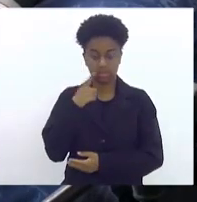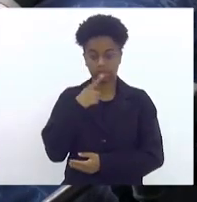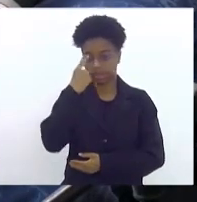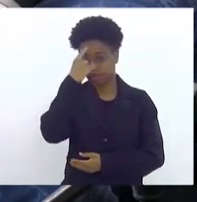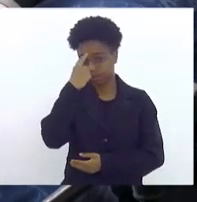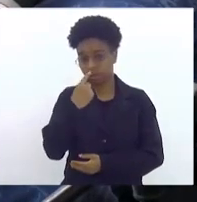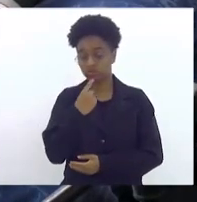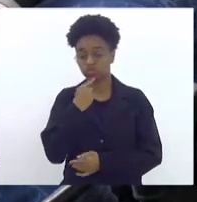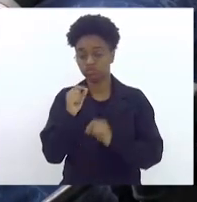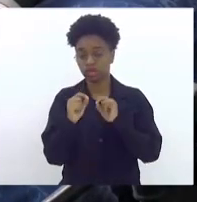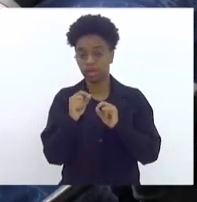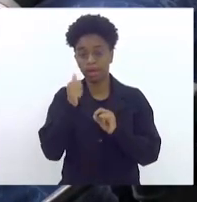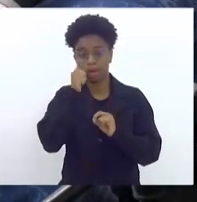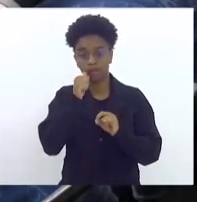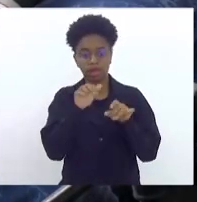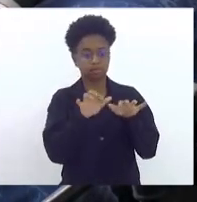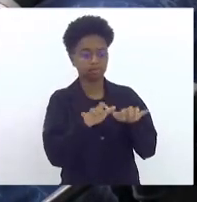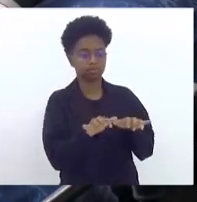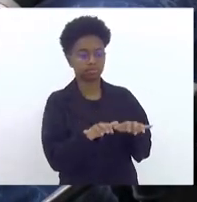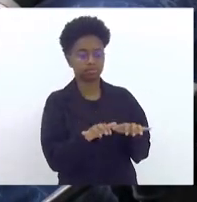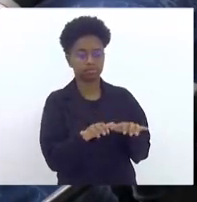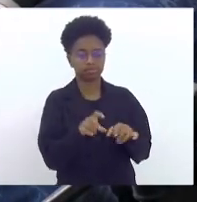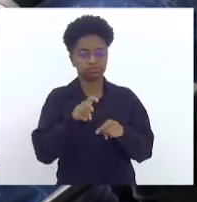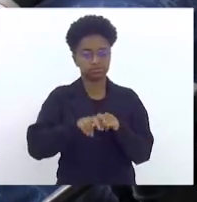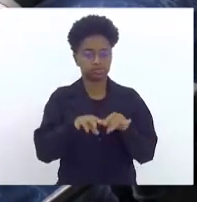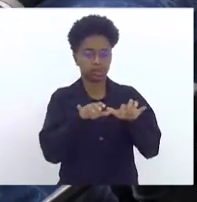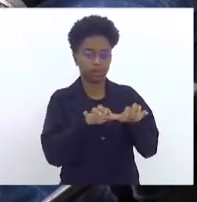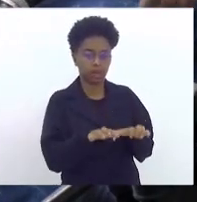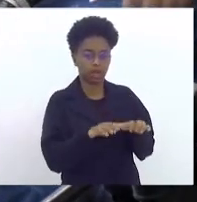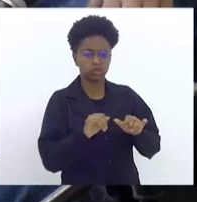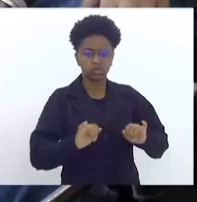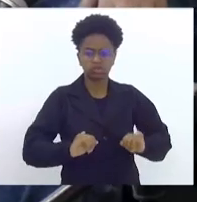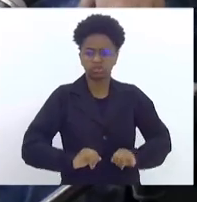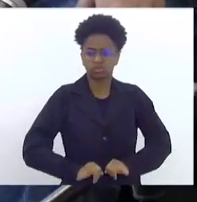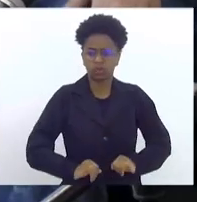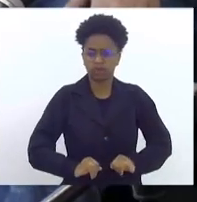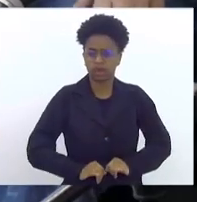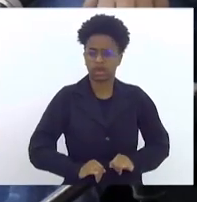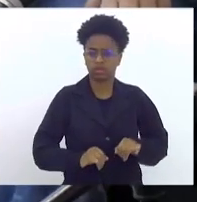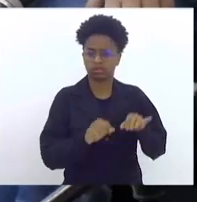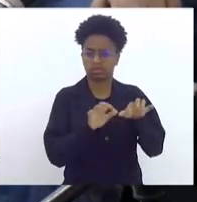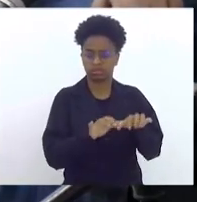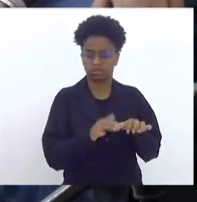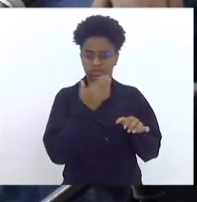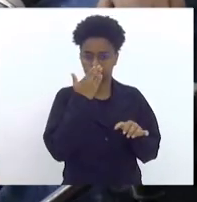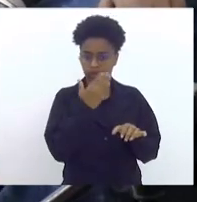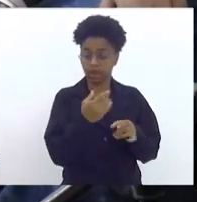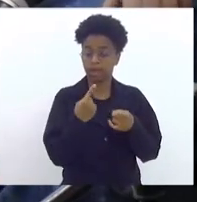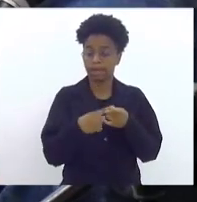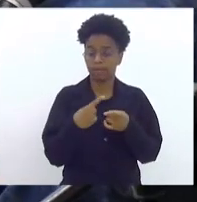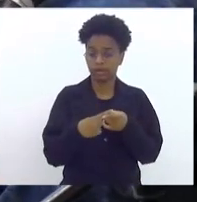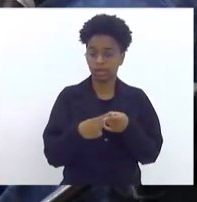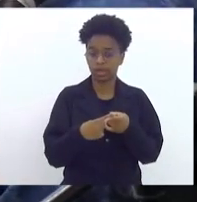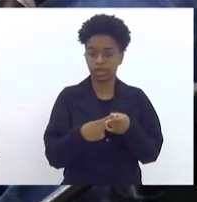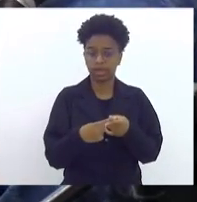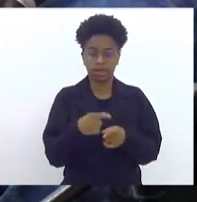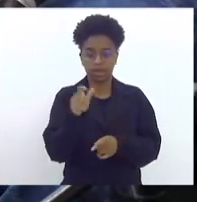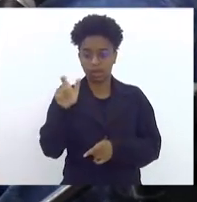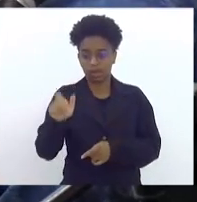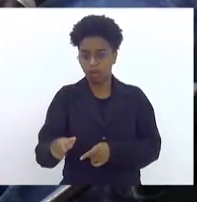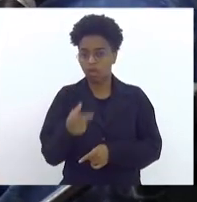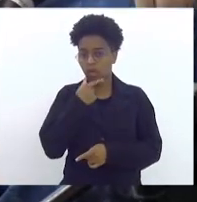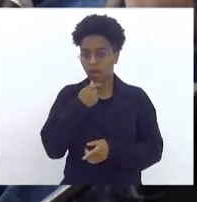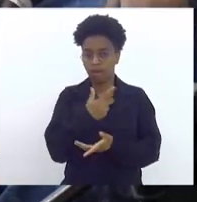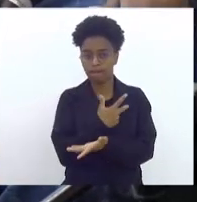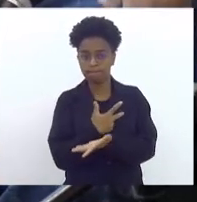uma mulher em frente a um computador e ela sofrendo em frente aquele computador porque tá sendo extorquida porque tá com